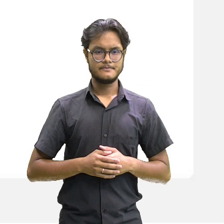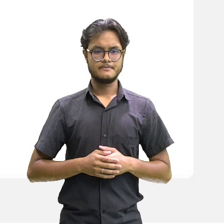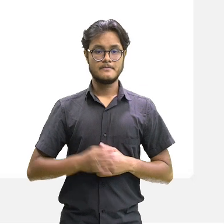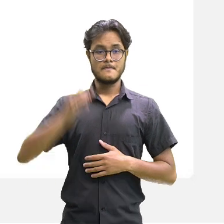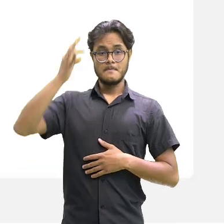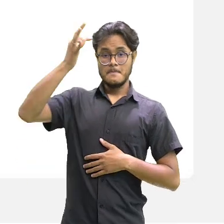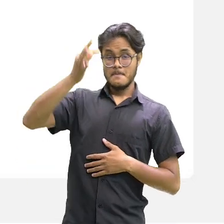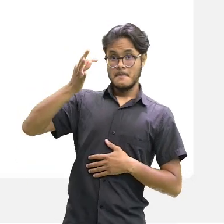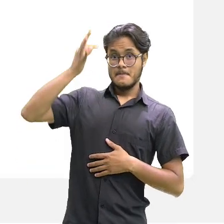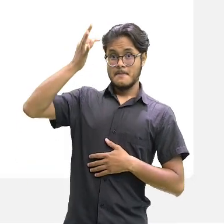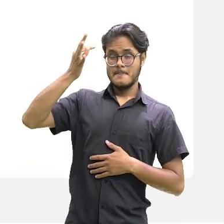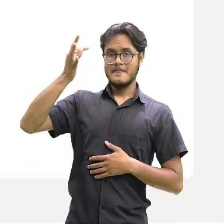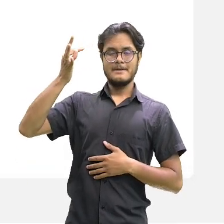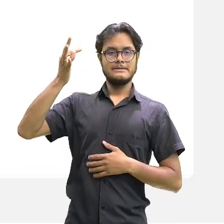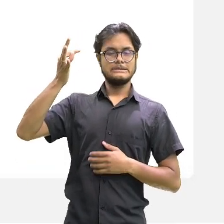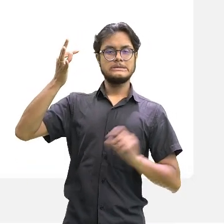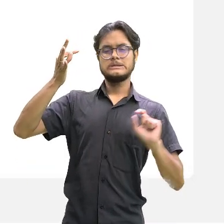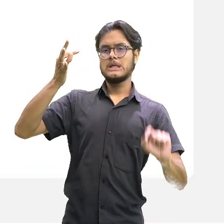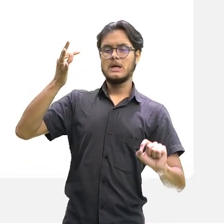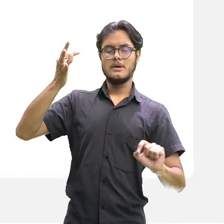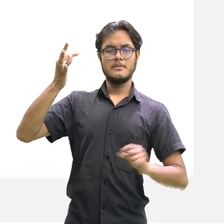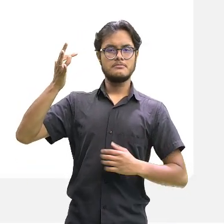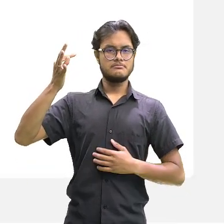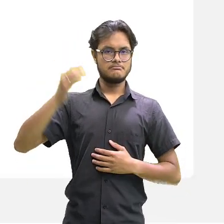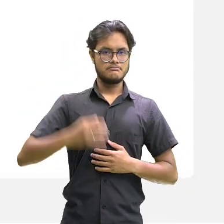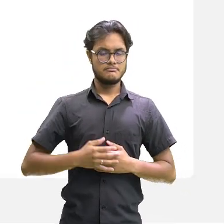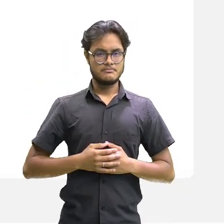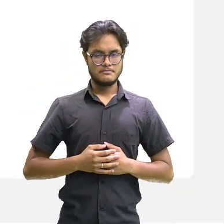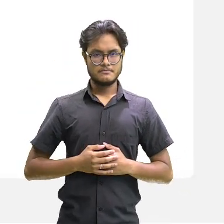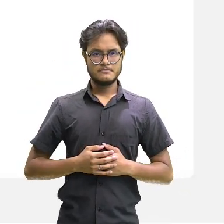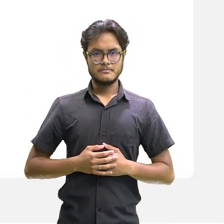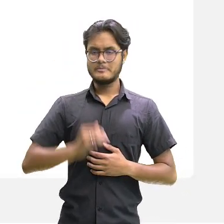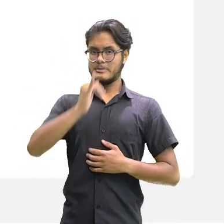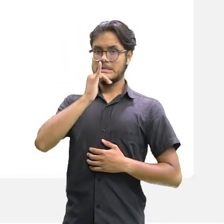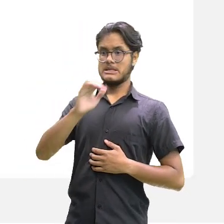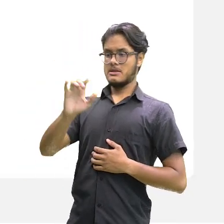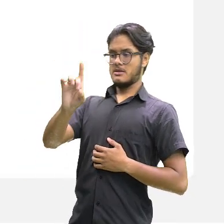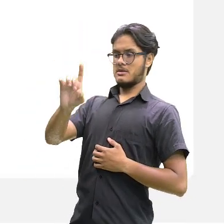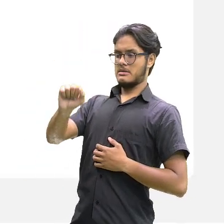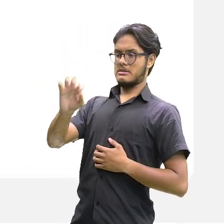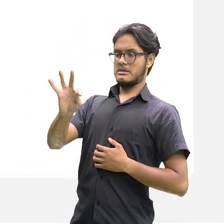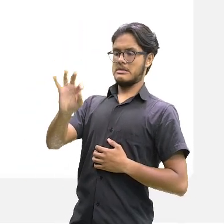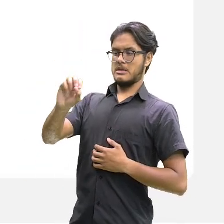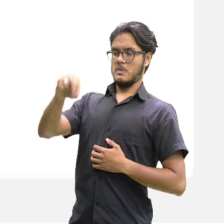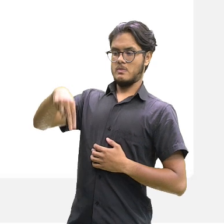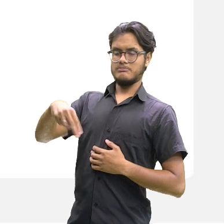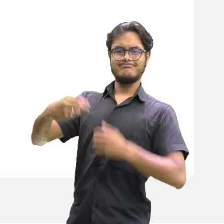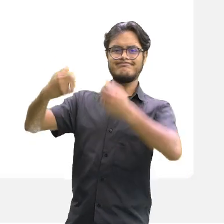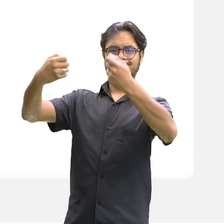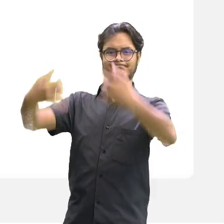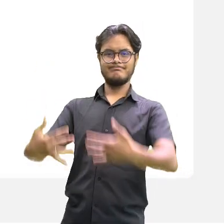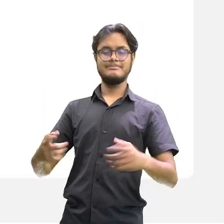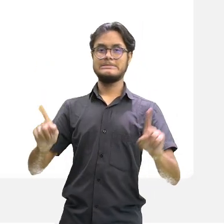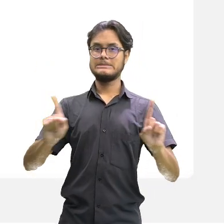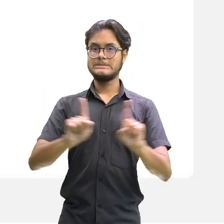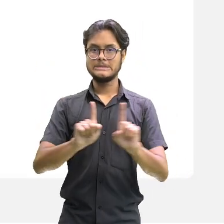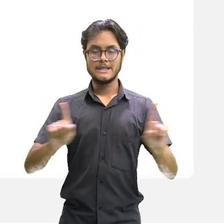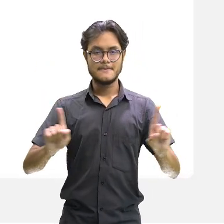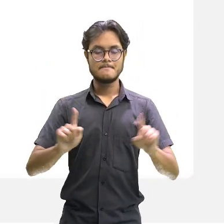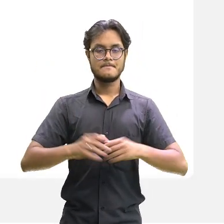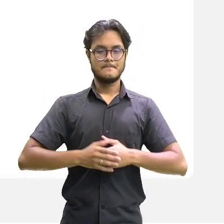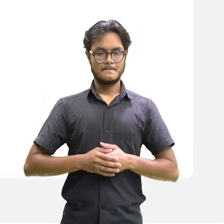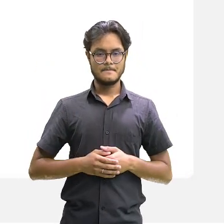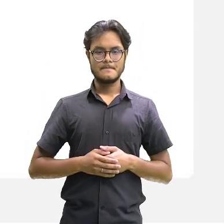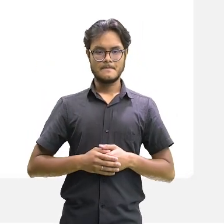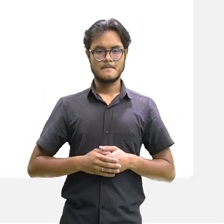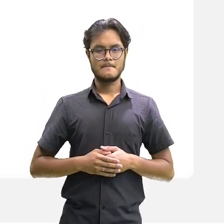explicada, pode ser explicada, na verdade, alguns anos mais tarde, pelo modelo atômico de Dalton. Entre as ideias de Dalton, a que